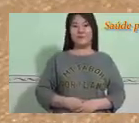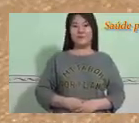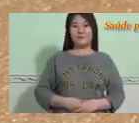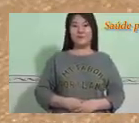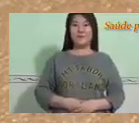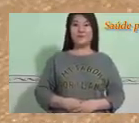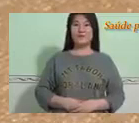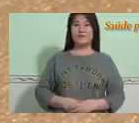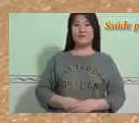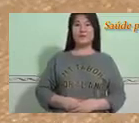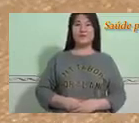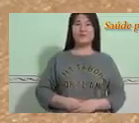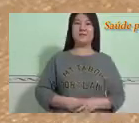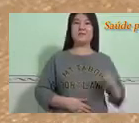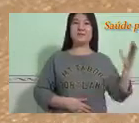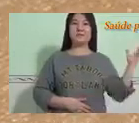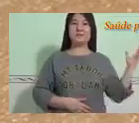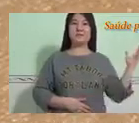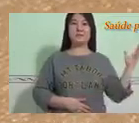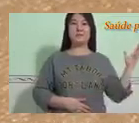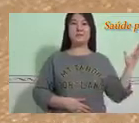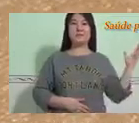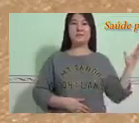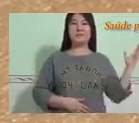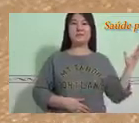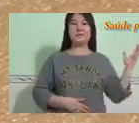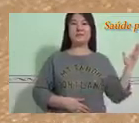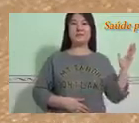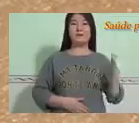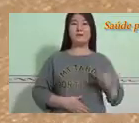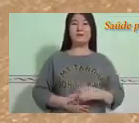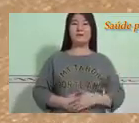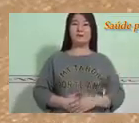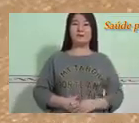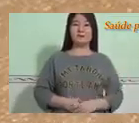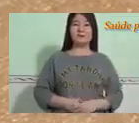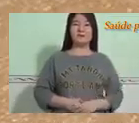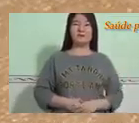coração através do sangue, vírgula, levando a infecções que podem pôr a vida em risco.